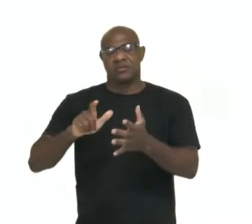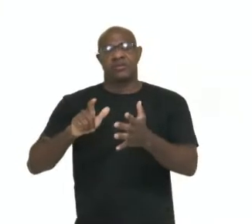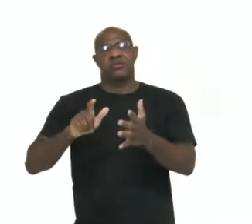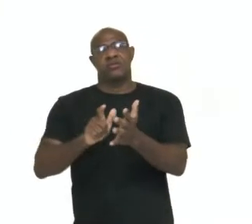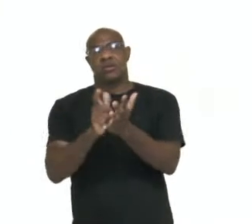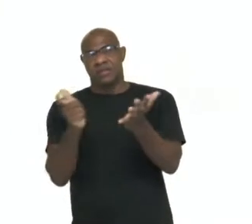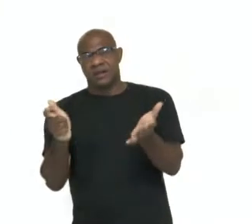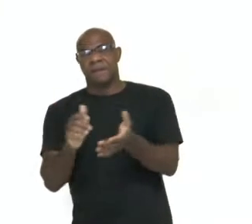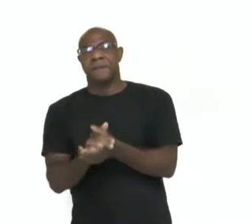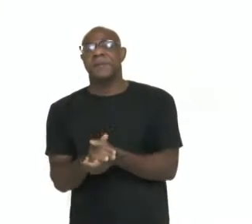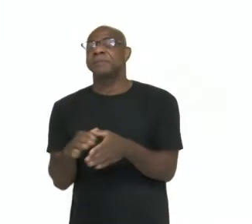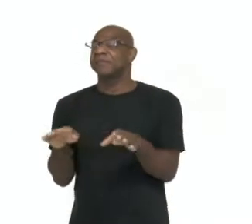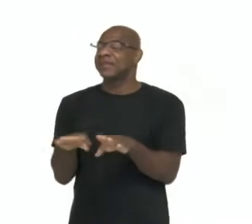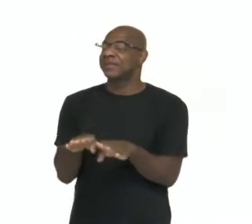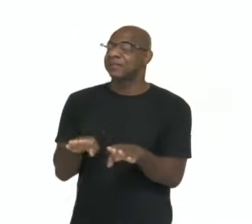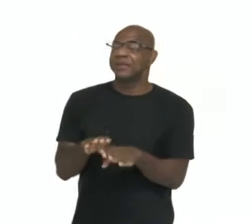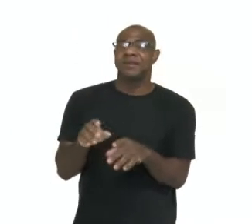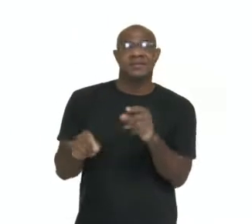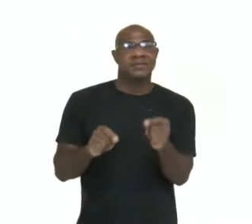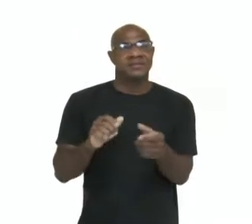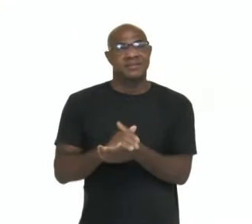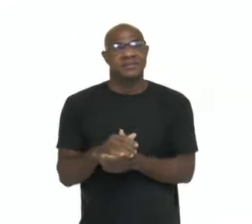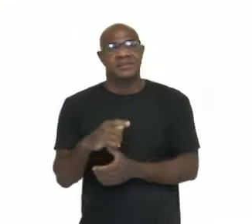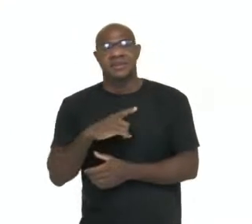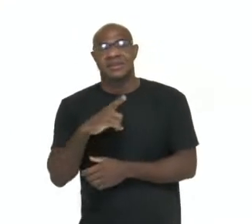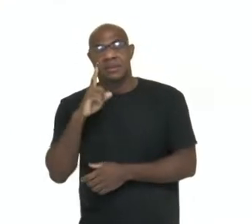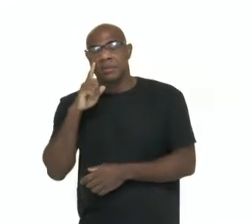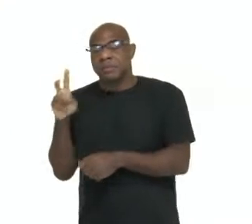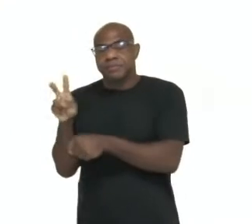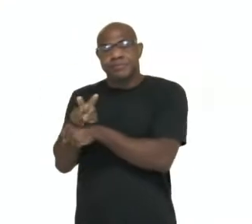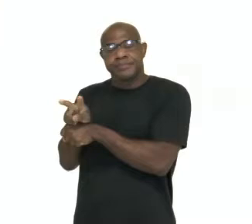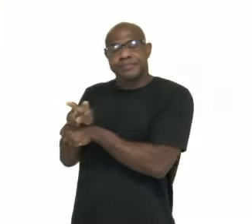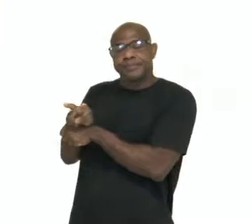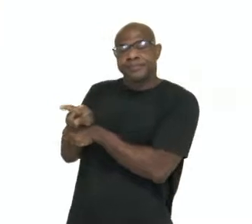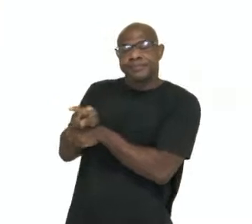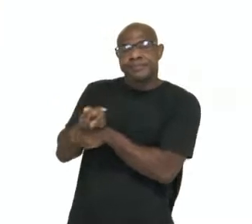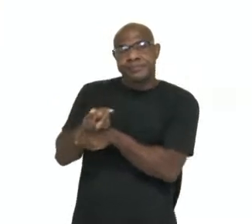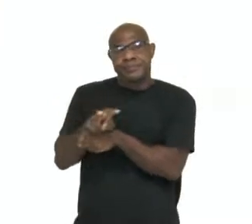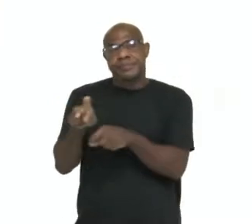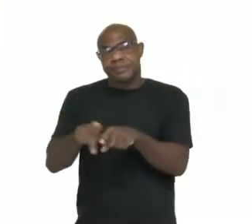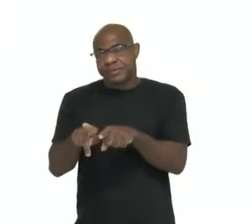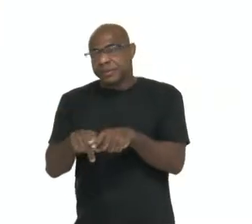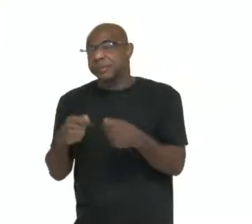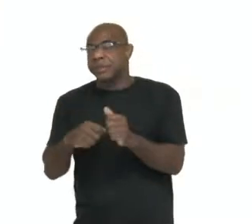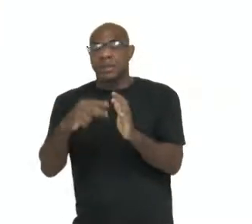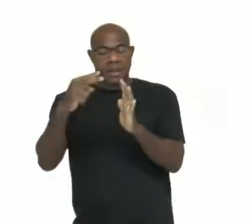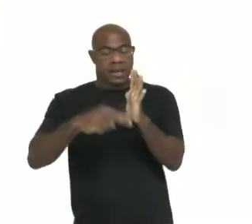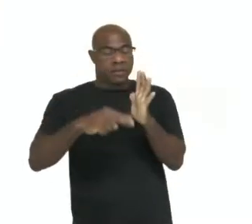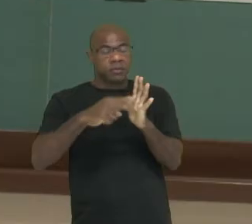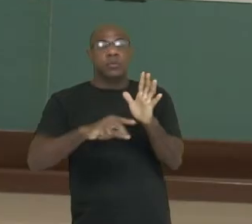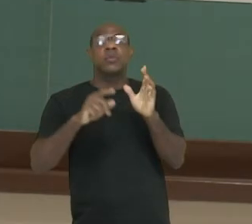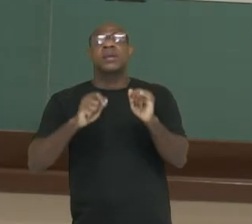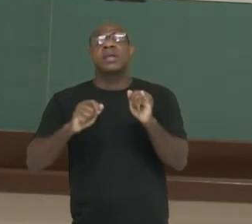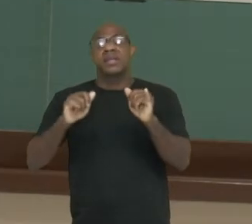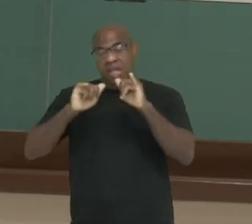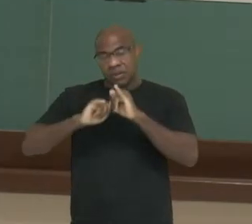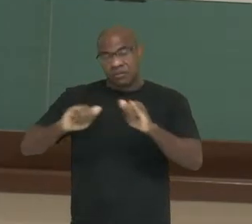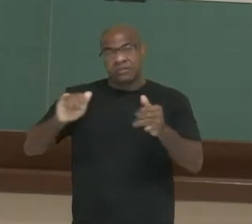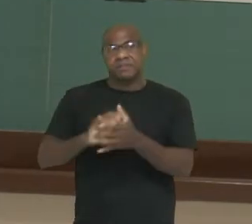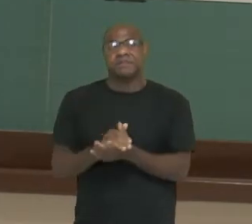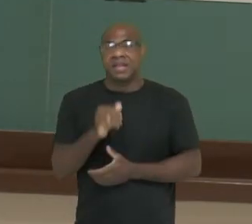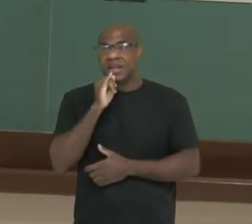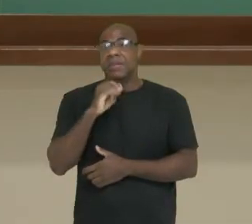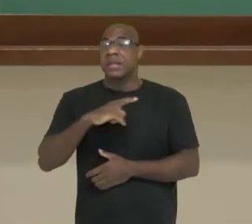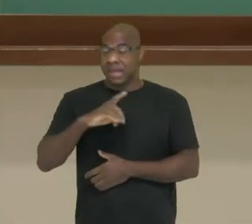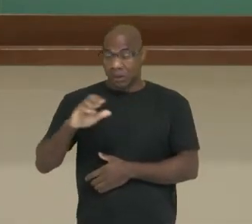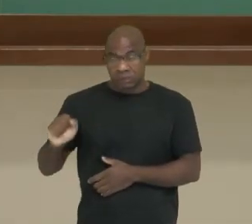né? Cria-se também cena de mímica ou de fiscalização, paralelamente à leitura da notícia. Então, está acontecendo a